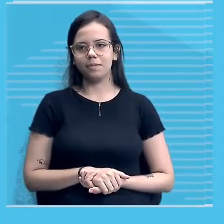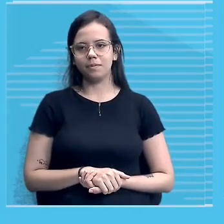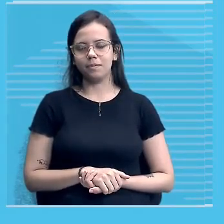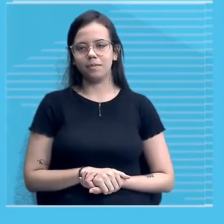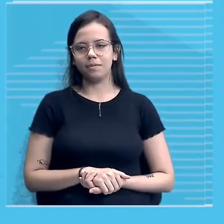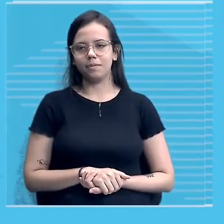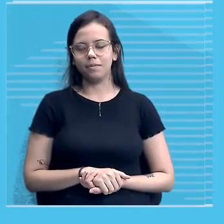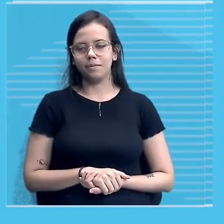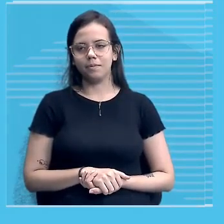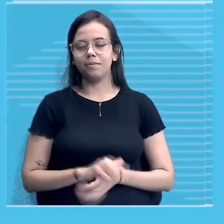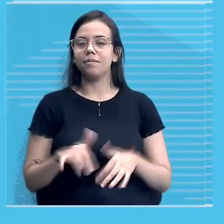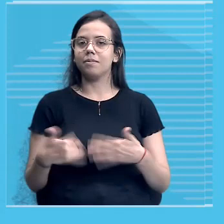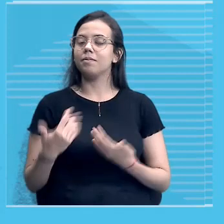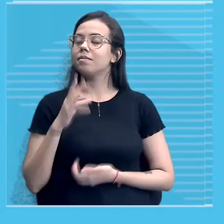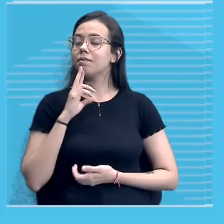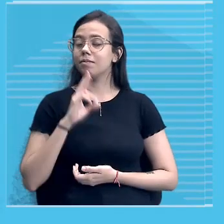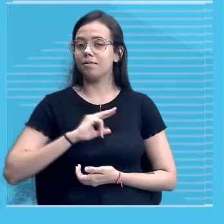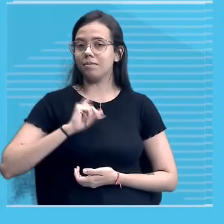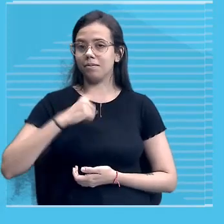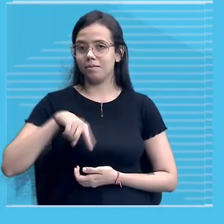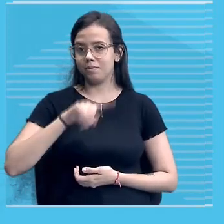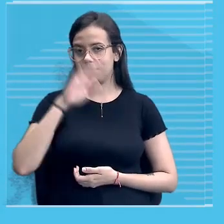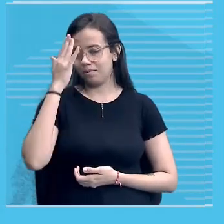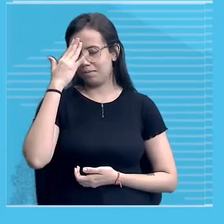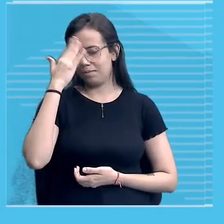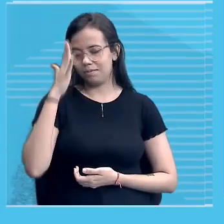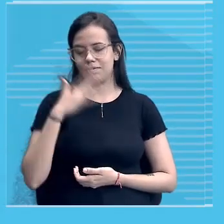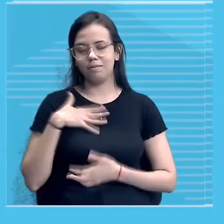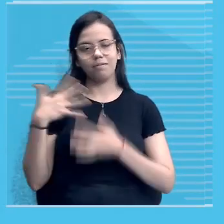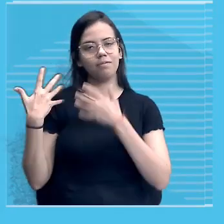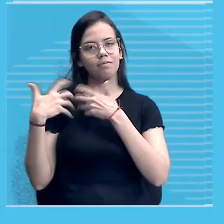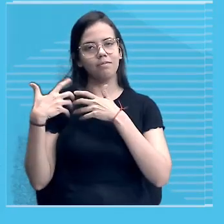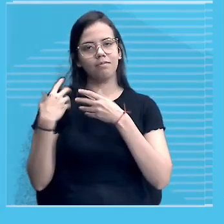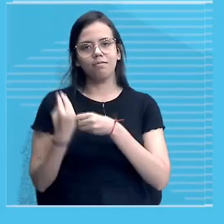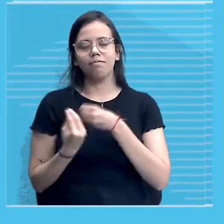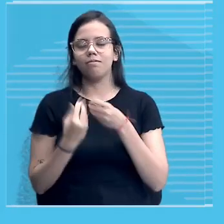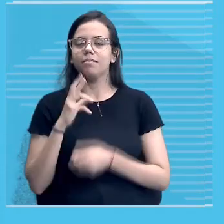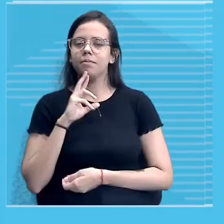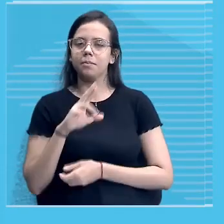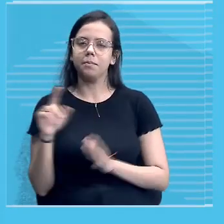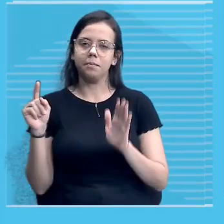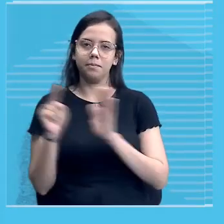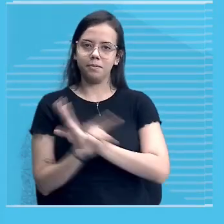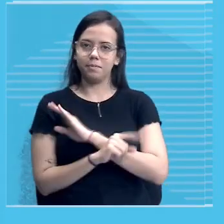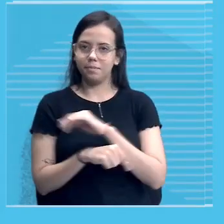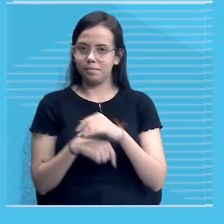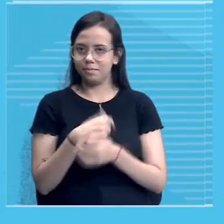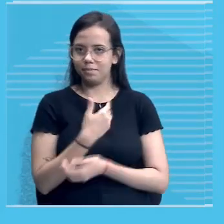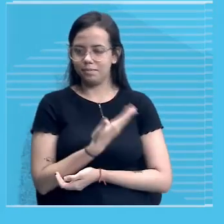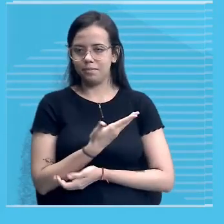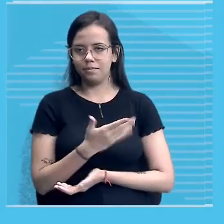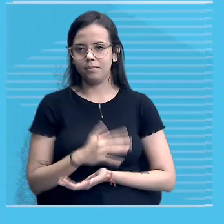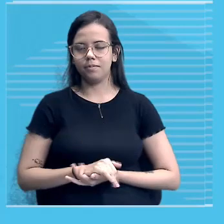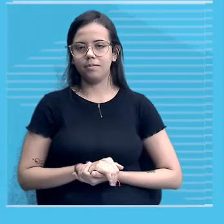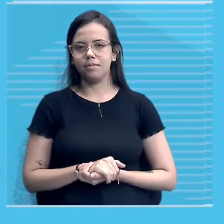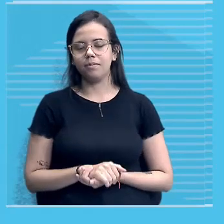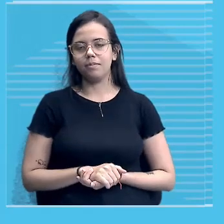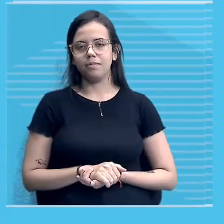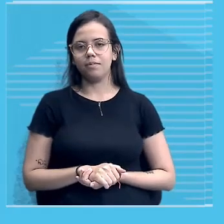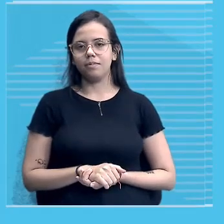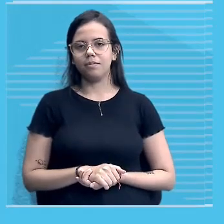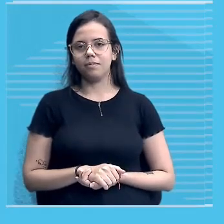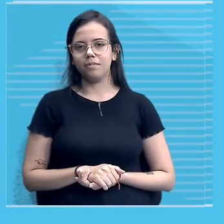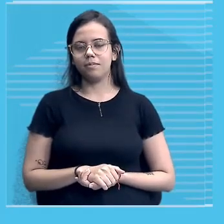Oi e aí disse para mim Vocês entenderam meu raciocínio o raciocínio da questão para ser mais exato por que